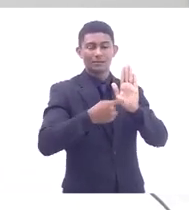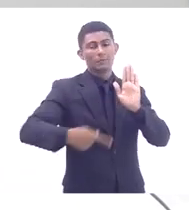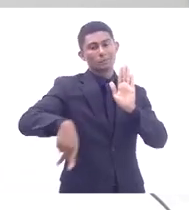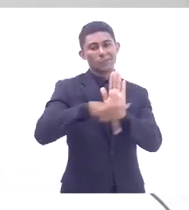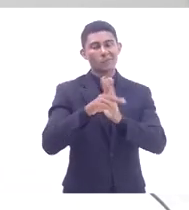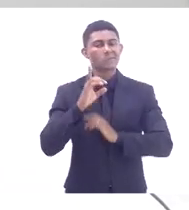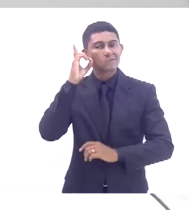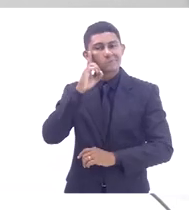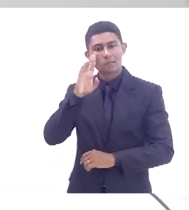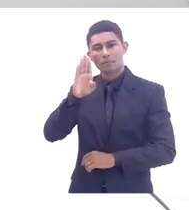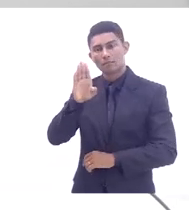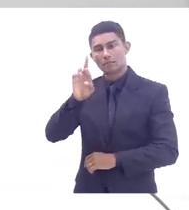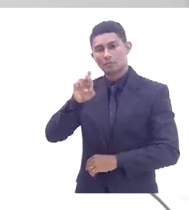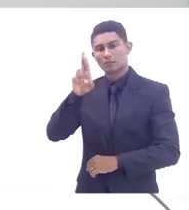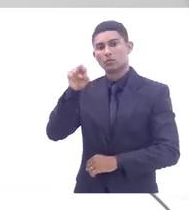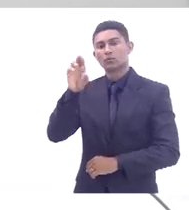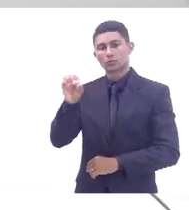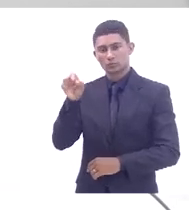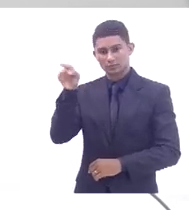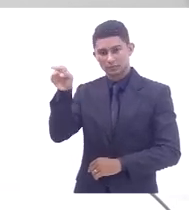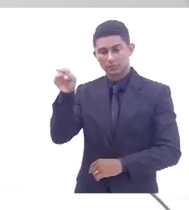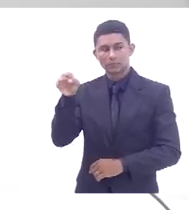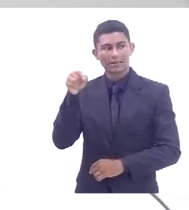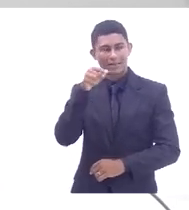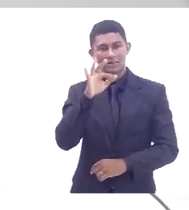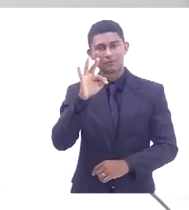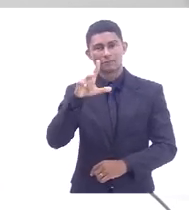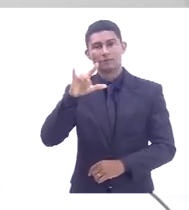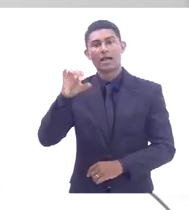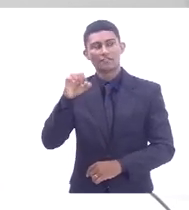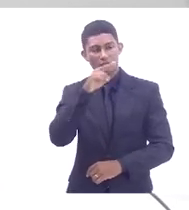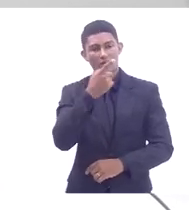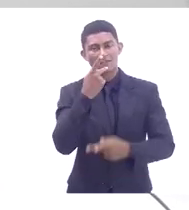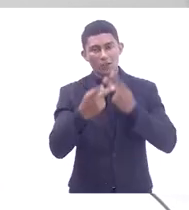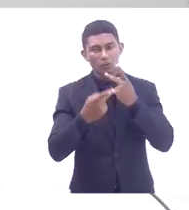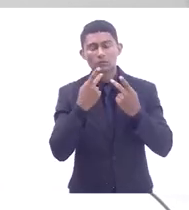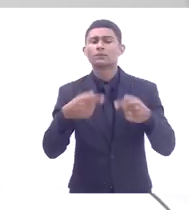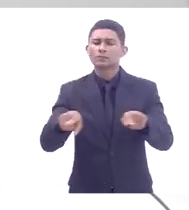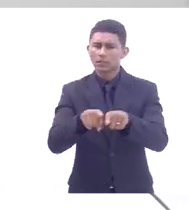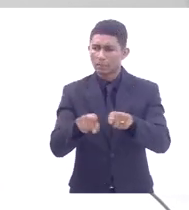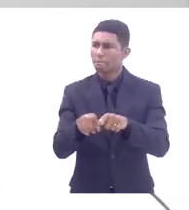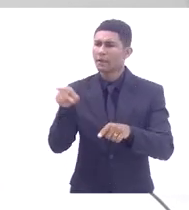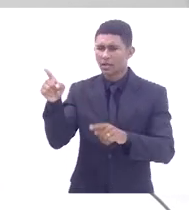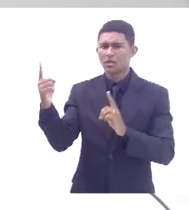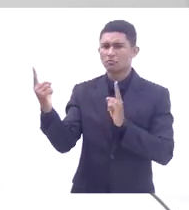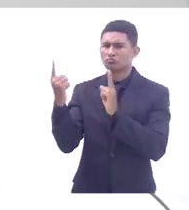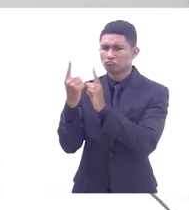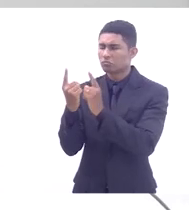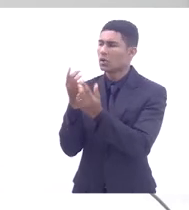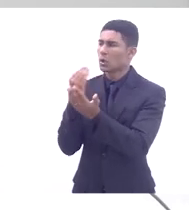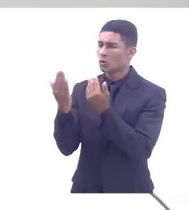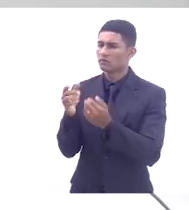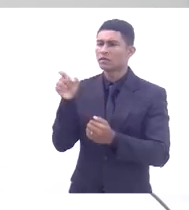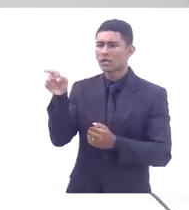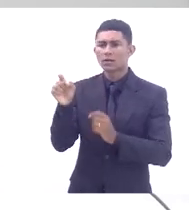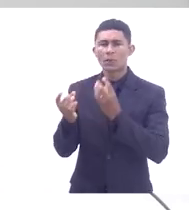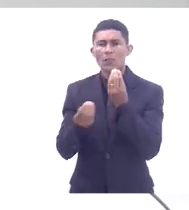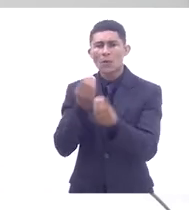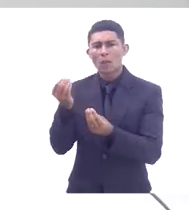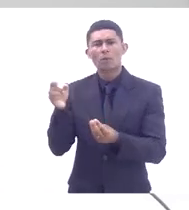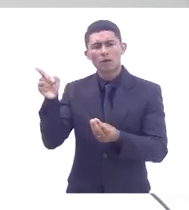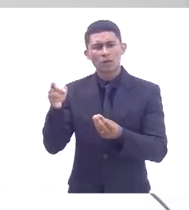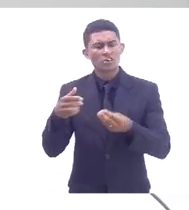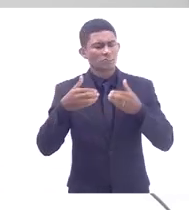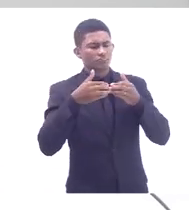porque eu Flávio fez uma manifestação a completa a respeito o Bruno também começou com a gente ou não se mostrou é justo que se diga aqui